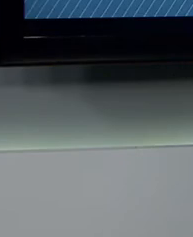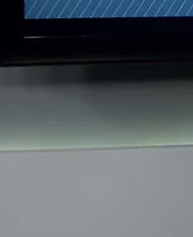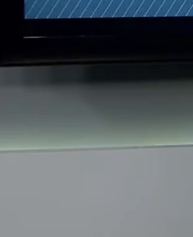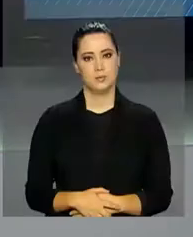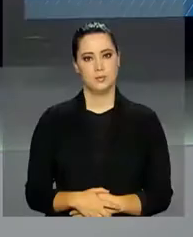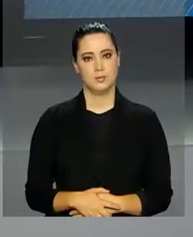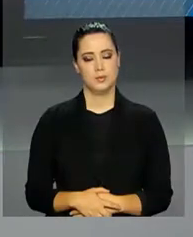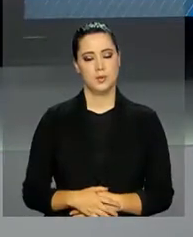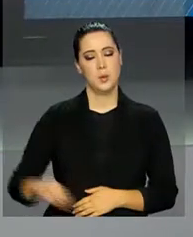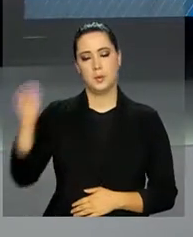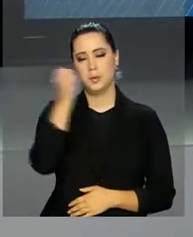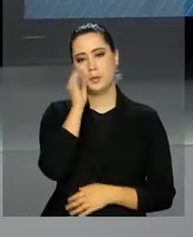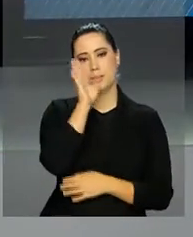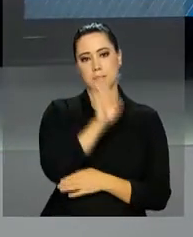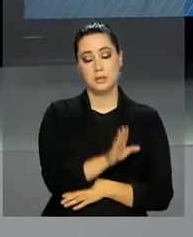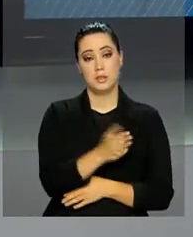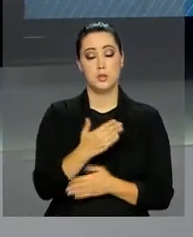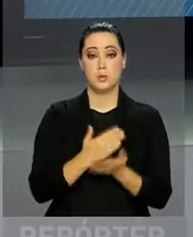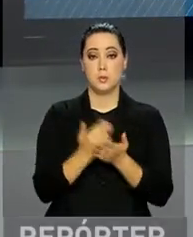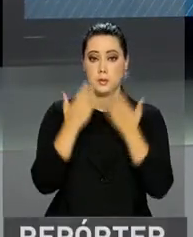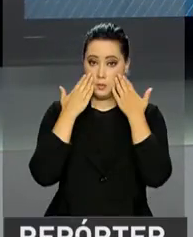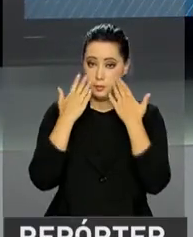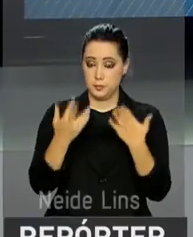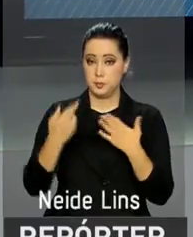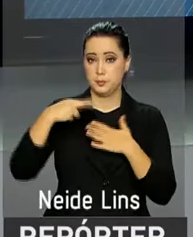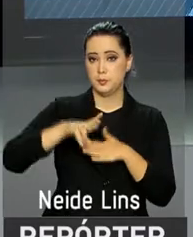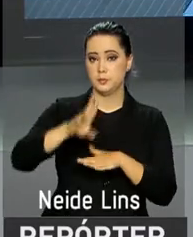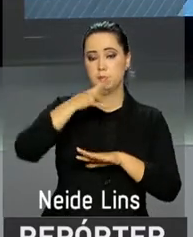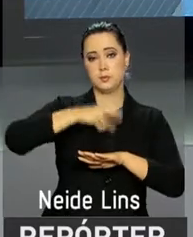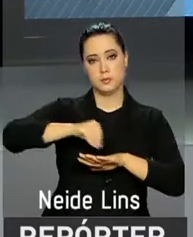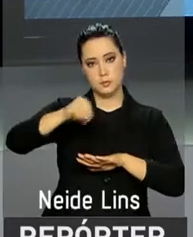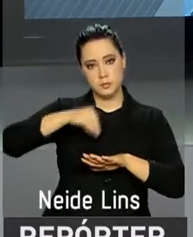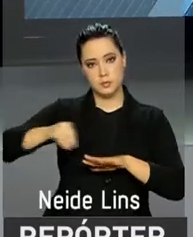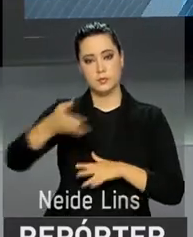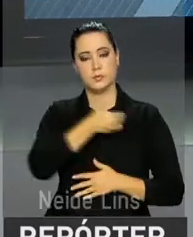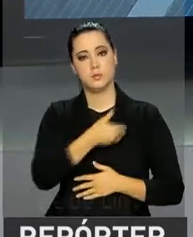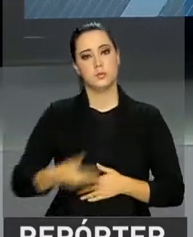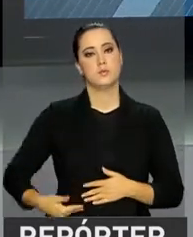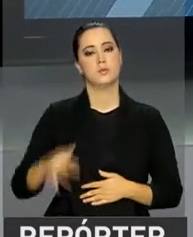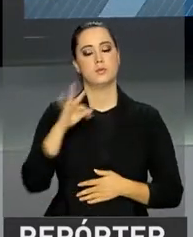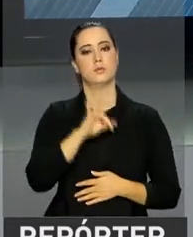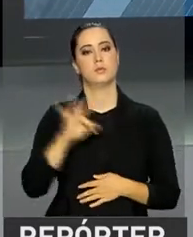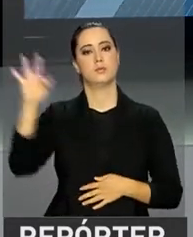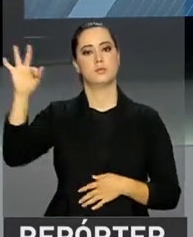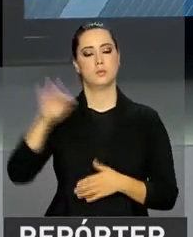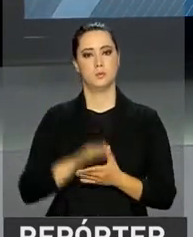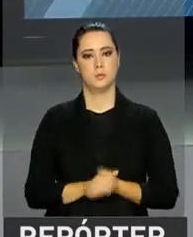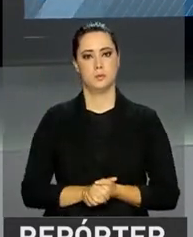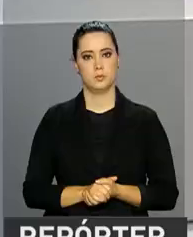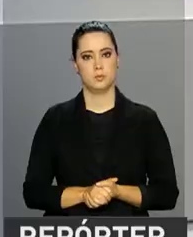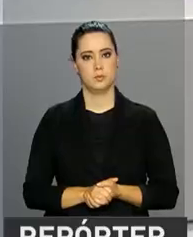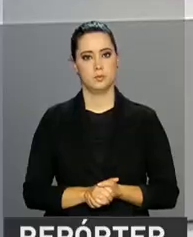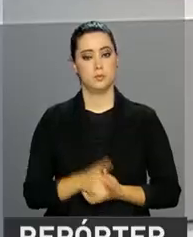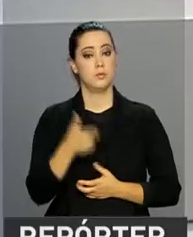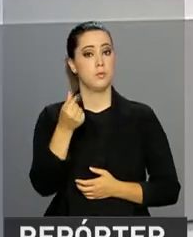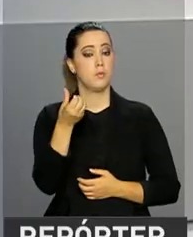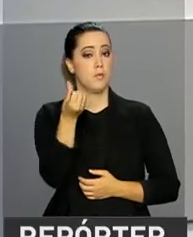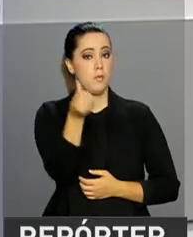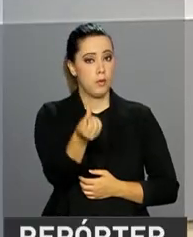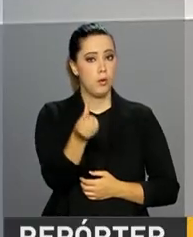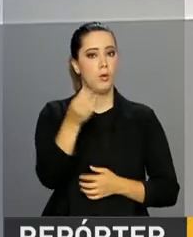olá boa tarde começa agora mais uma edição do repórter nbr com as notícias do governo federal em